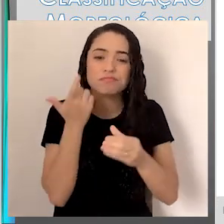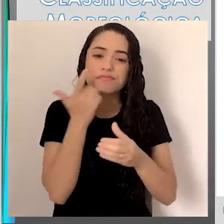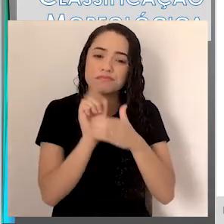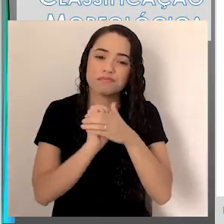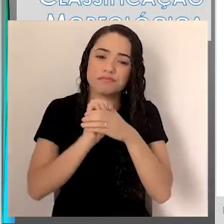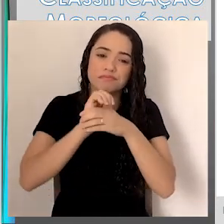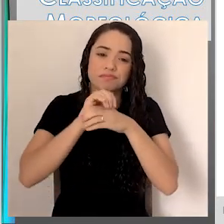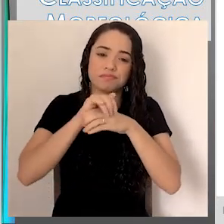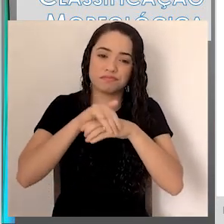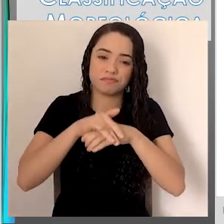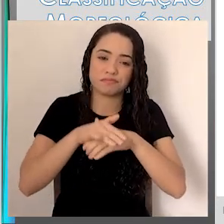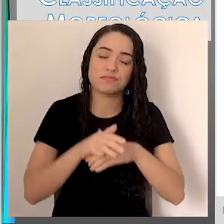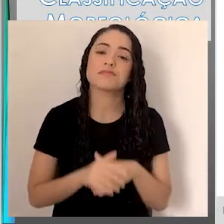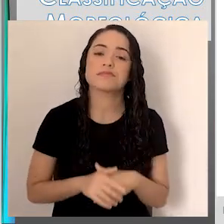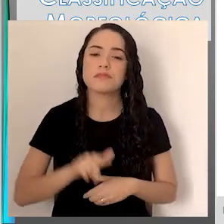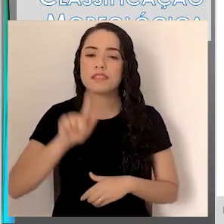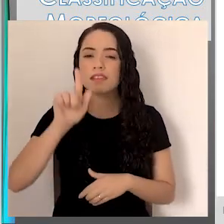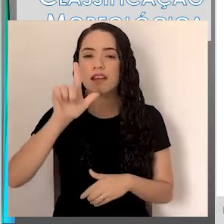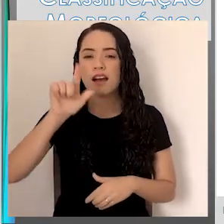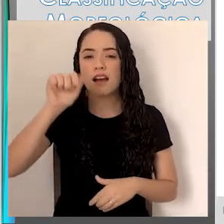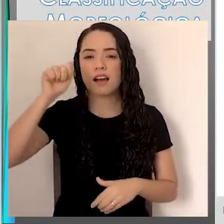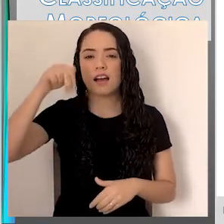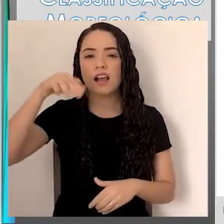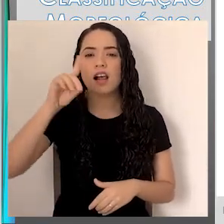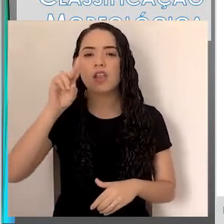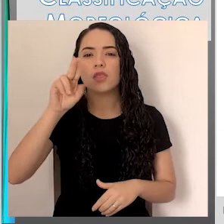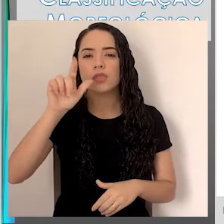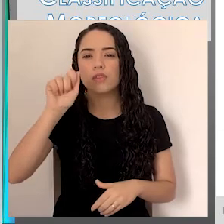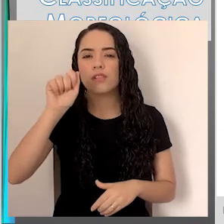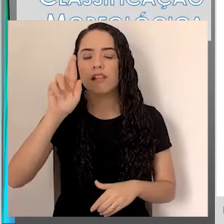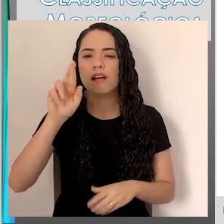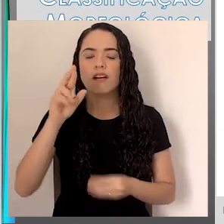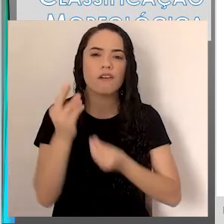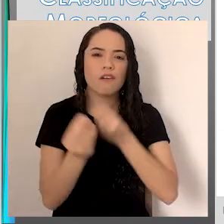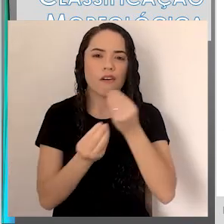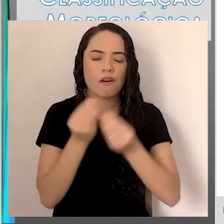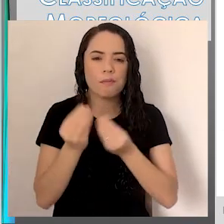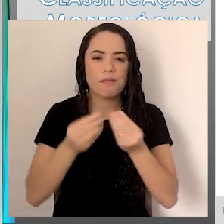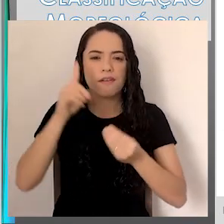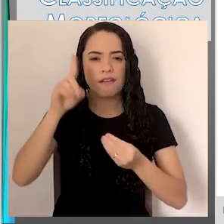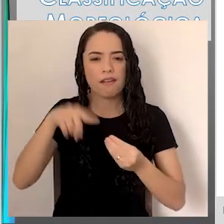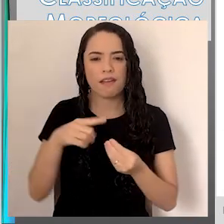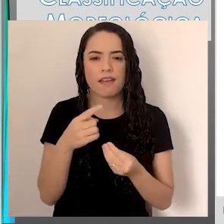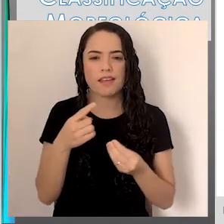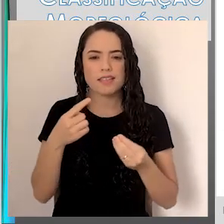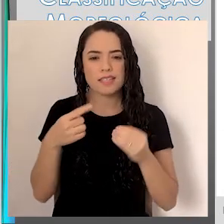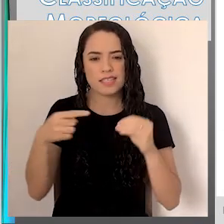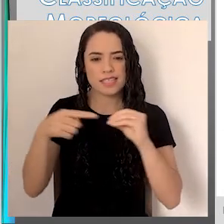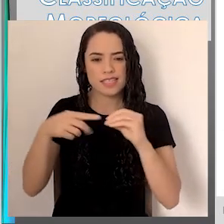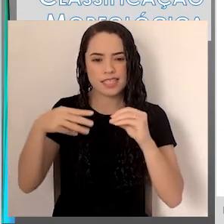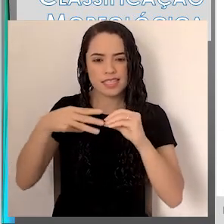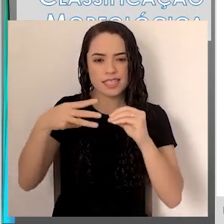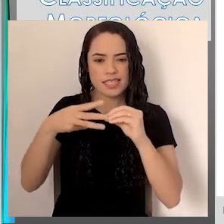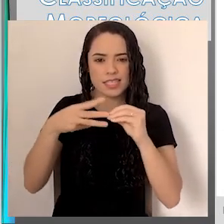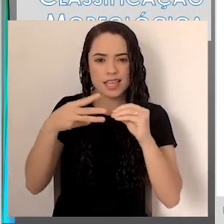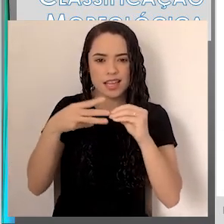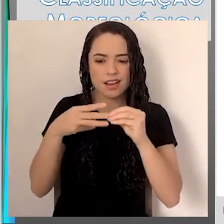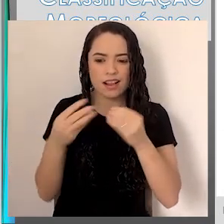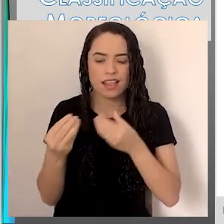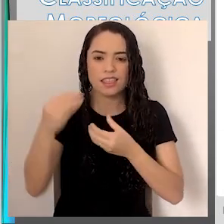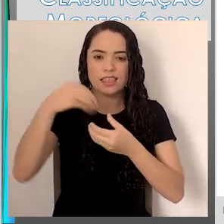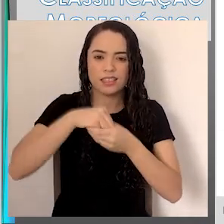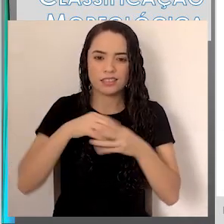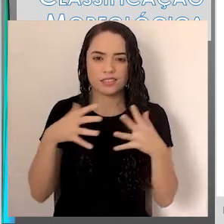final. As glândulas geralmente são formadas pela invaginação das células epiteliais para o interior do